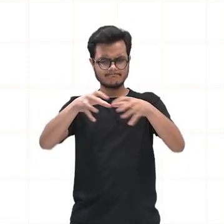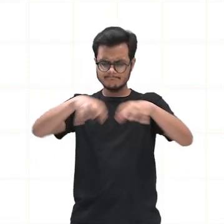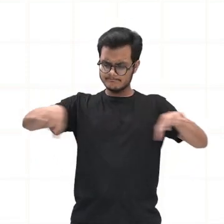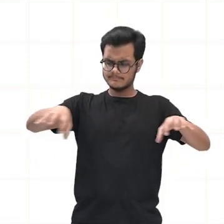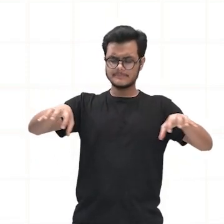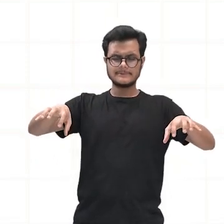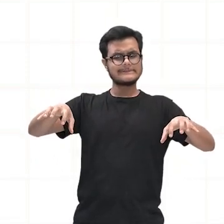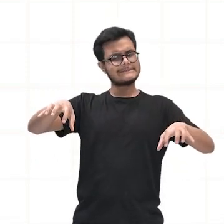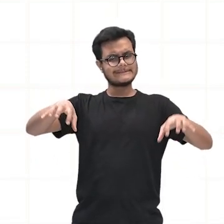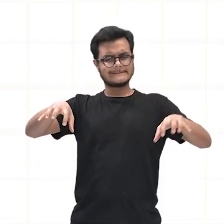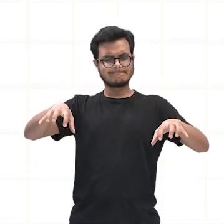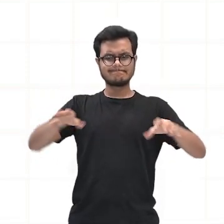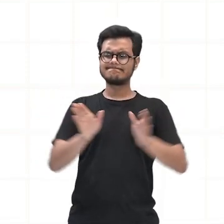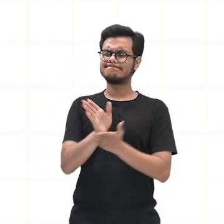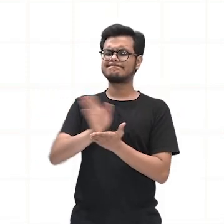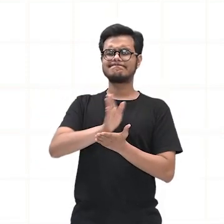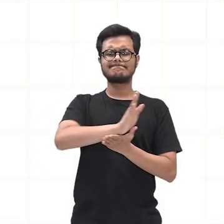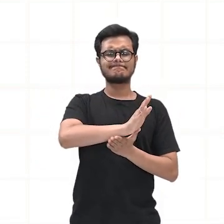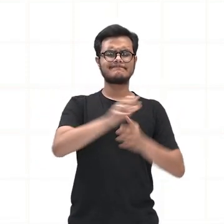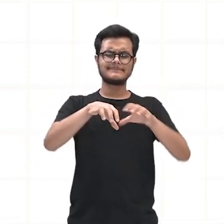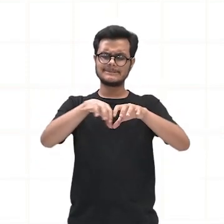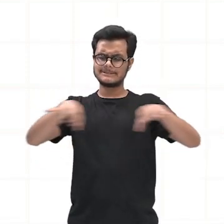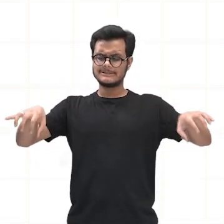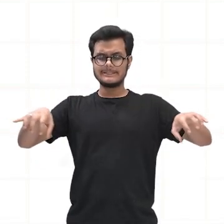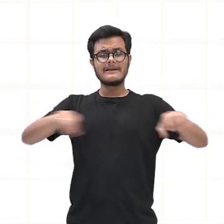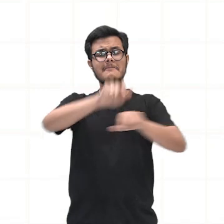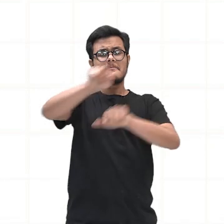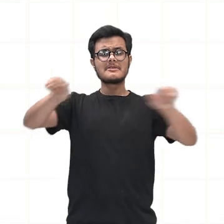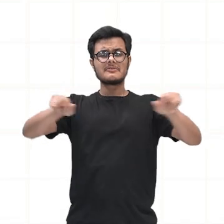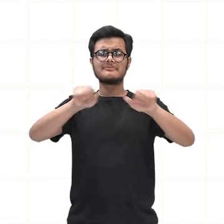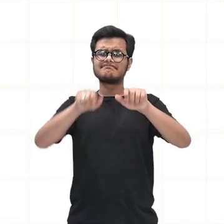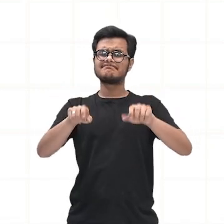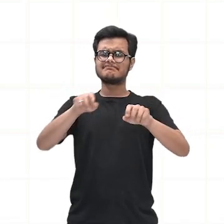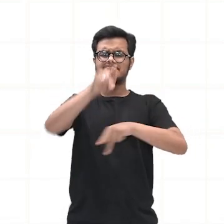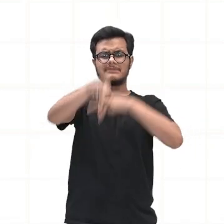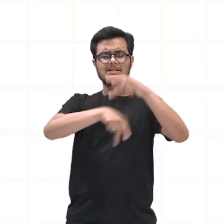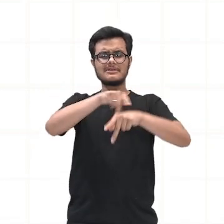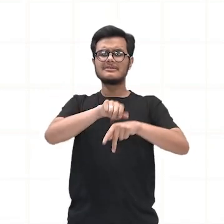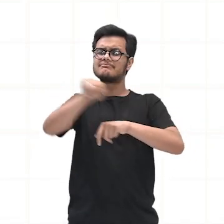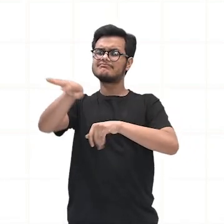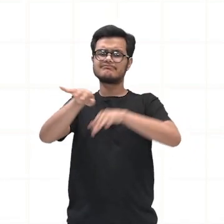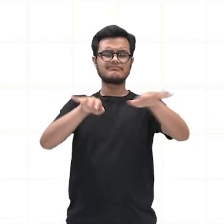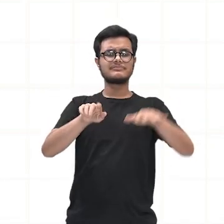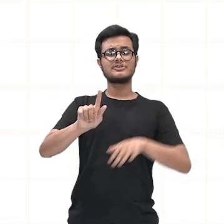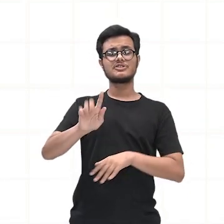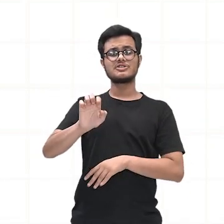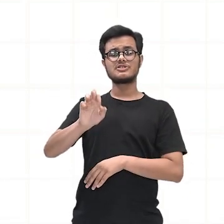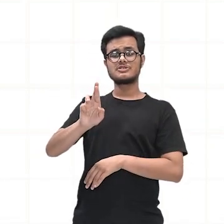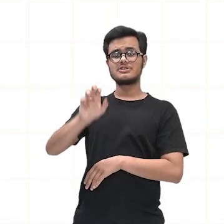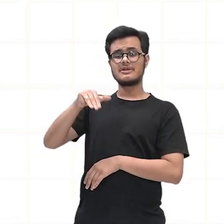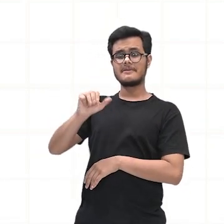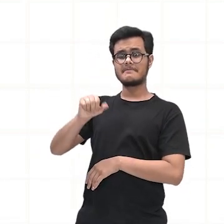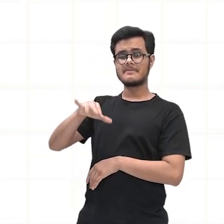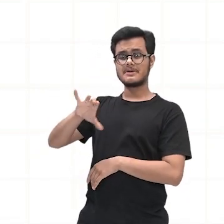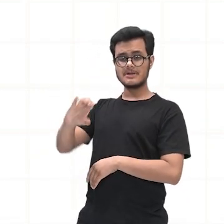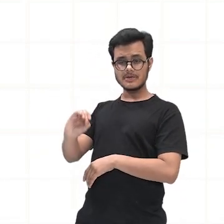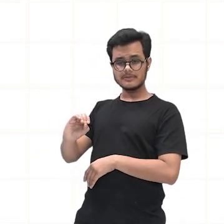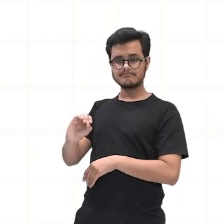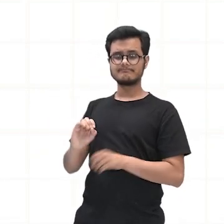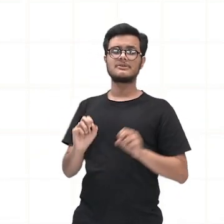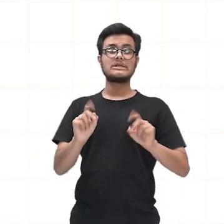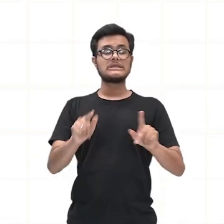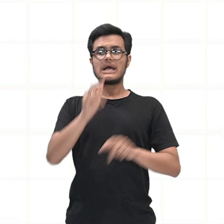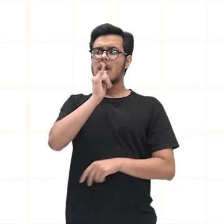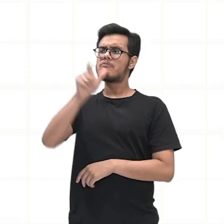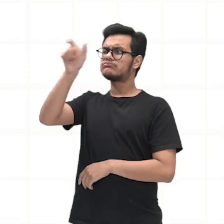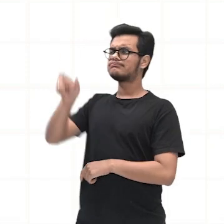foi todo fragmentado, ocupado por vários povos germânicos, ali os chamados povos bárbaros.